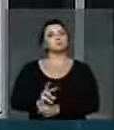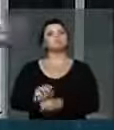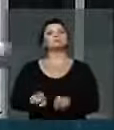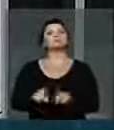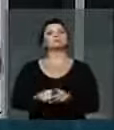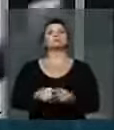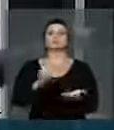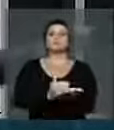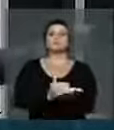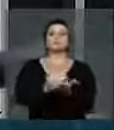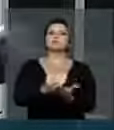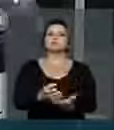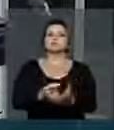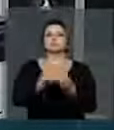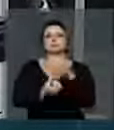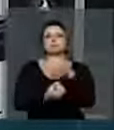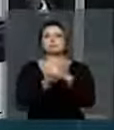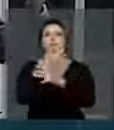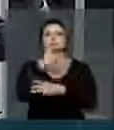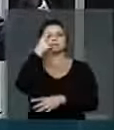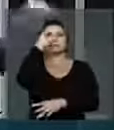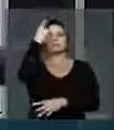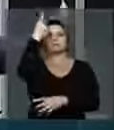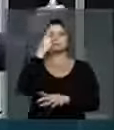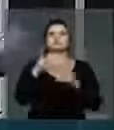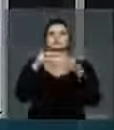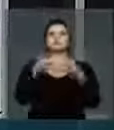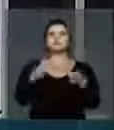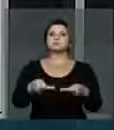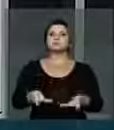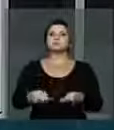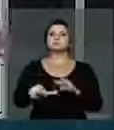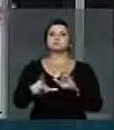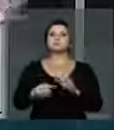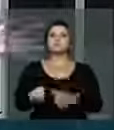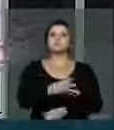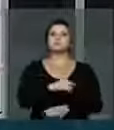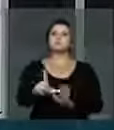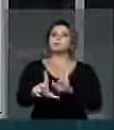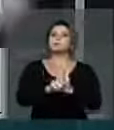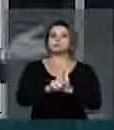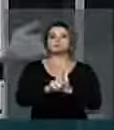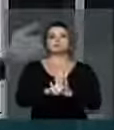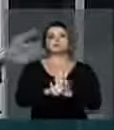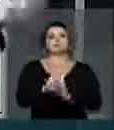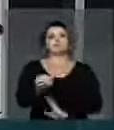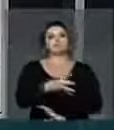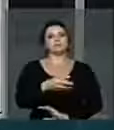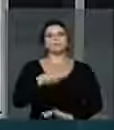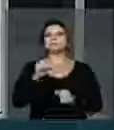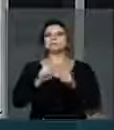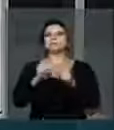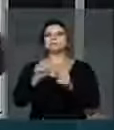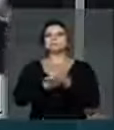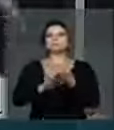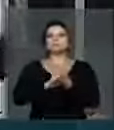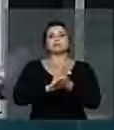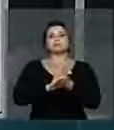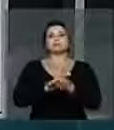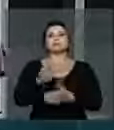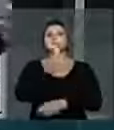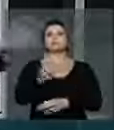a iniciativa para projetos de lei. Nós não fazemos nenhuma coisa nem outra. Os